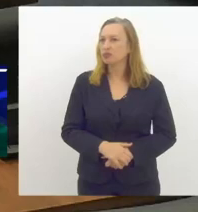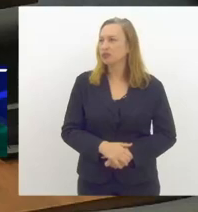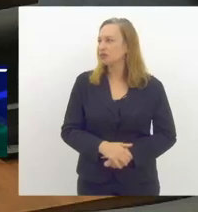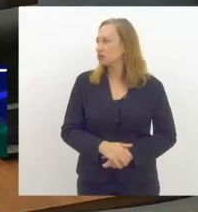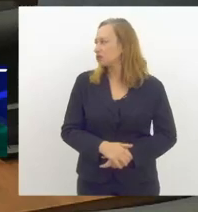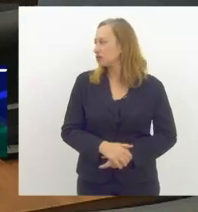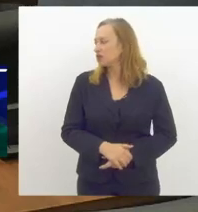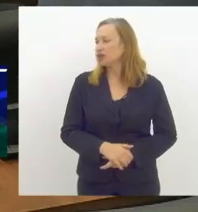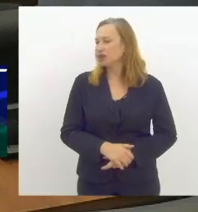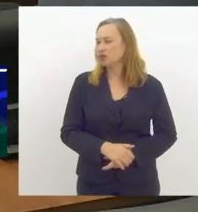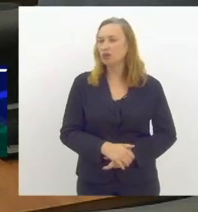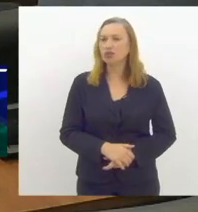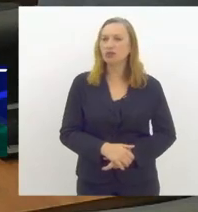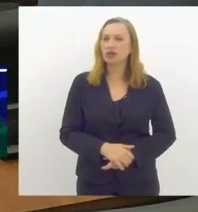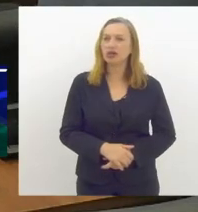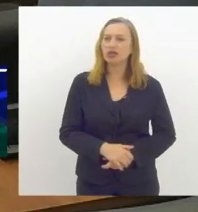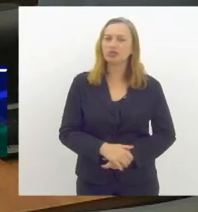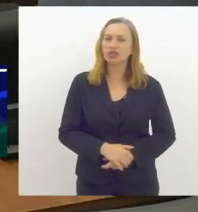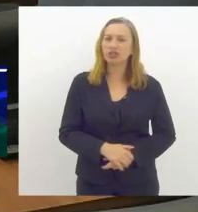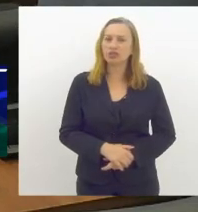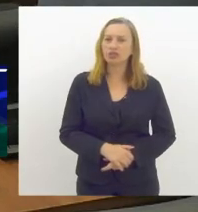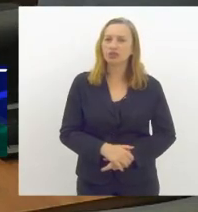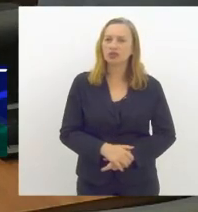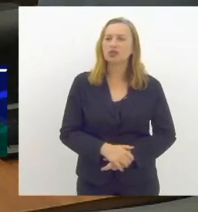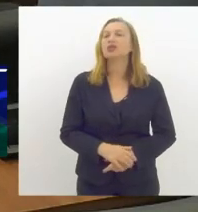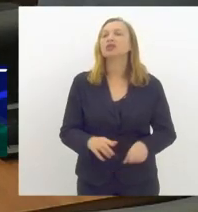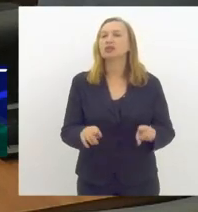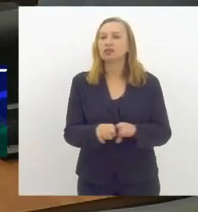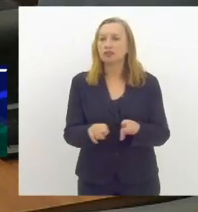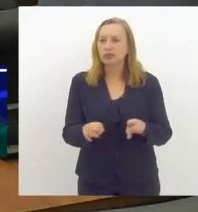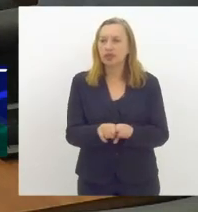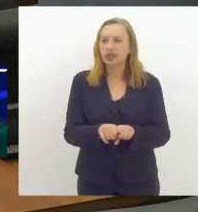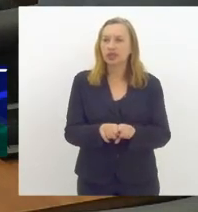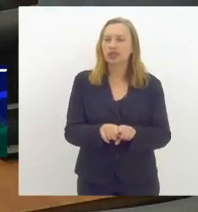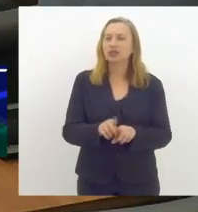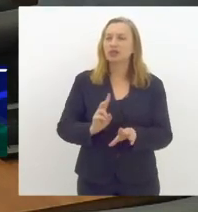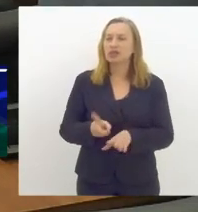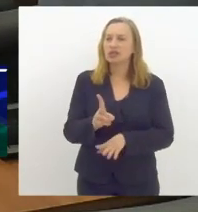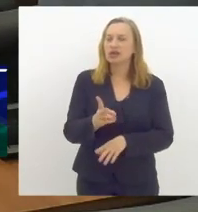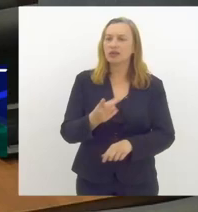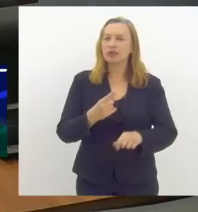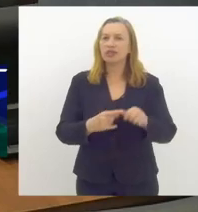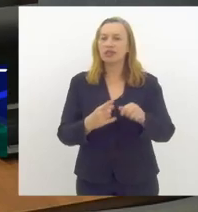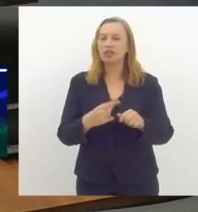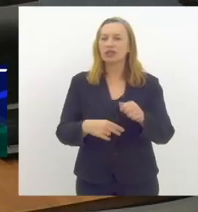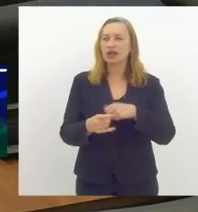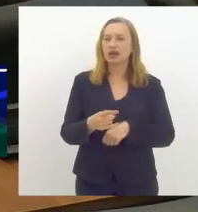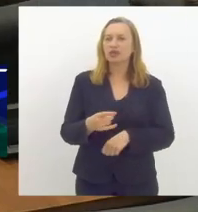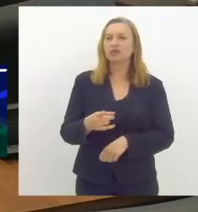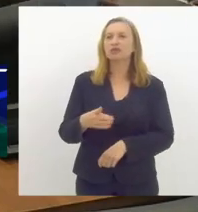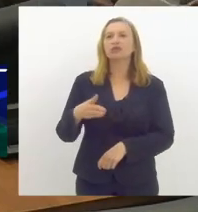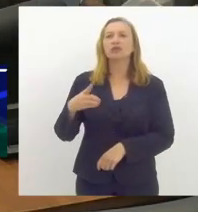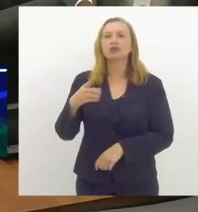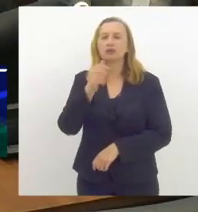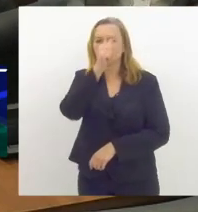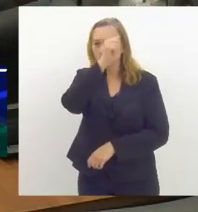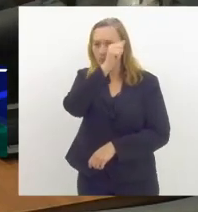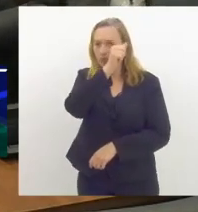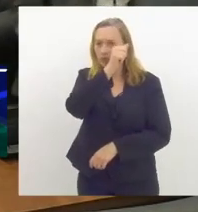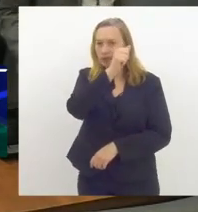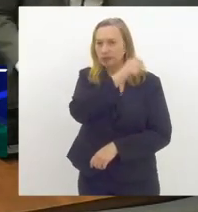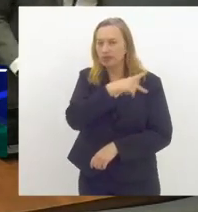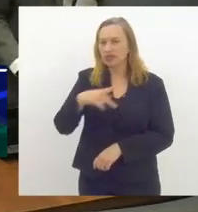estivermos juntos me dá presente também o nosso sempre eterno Presidente Jorge Felippe Neto aqui